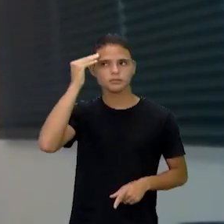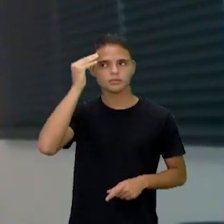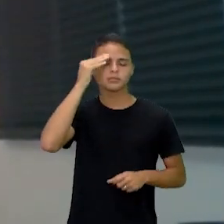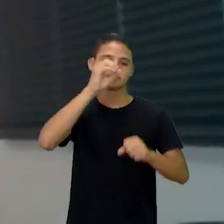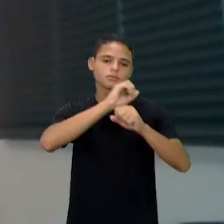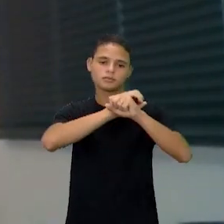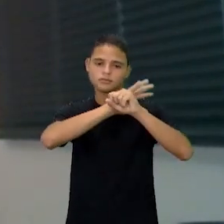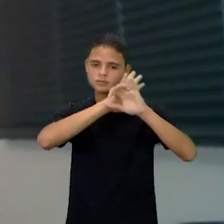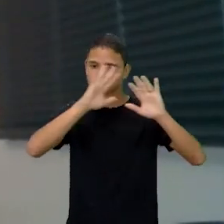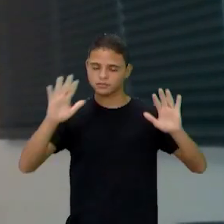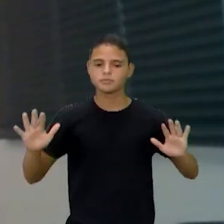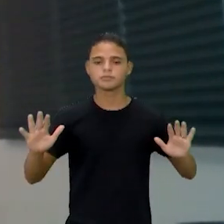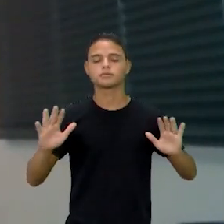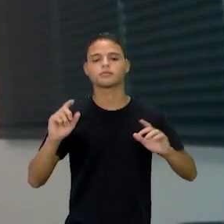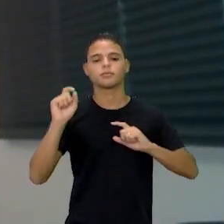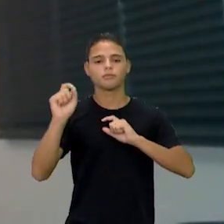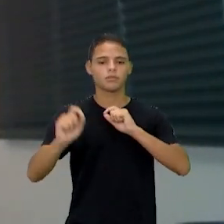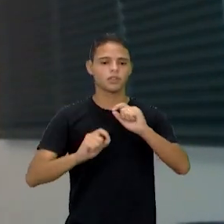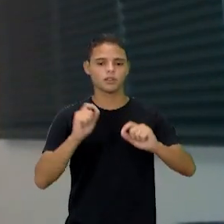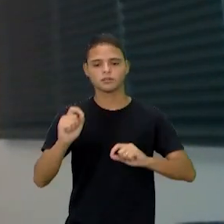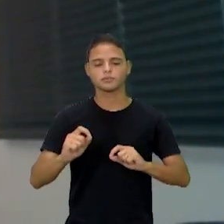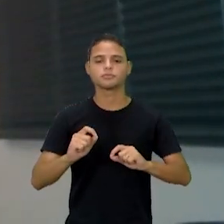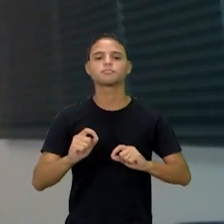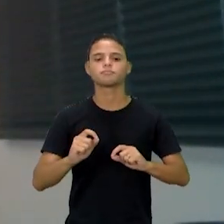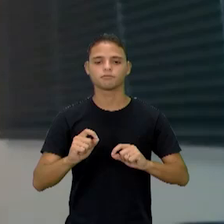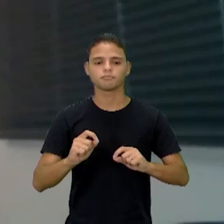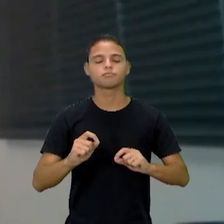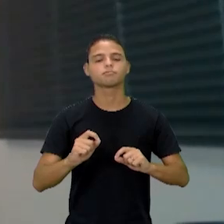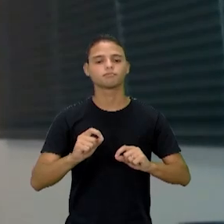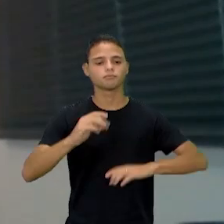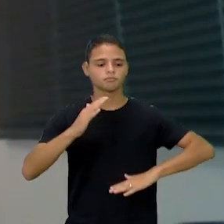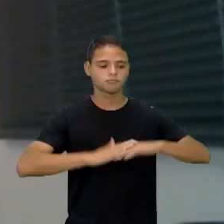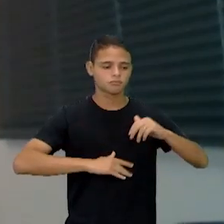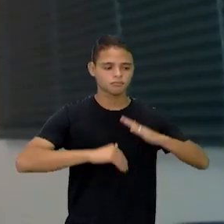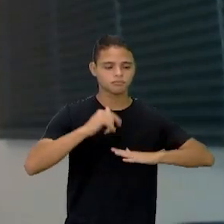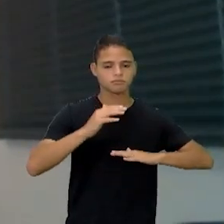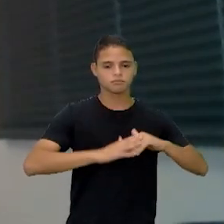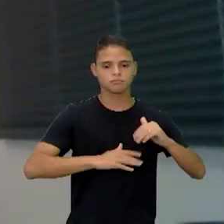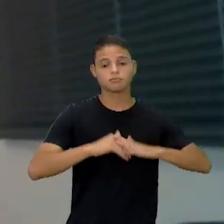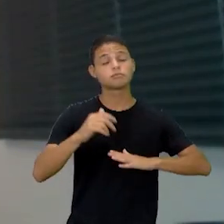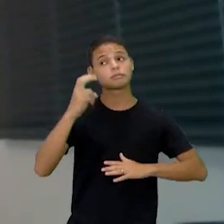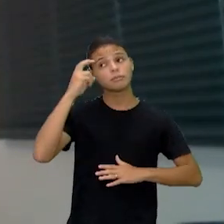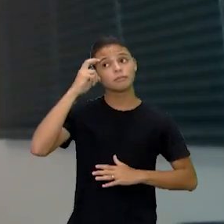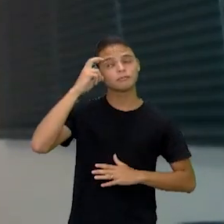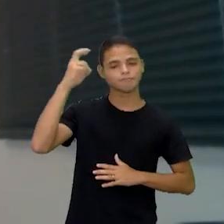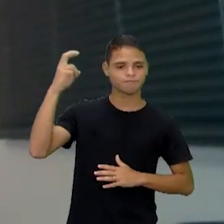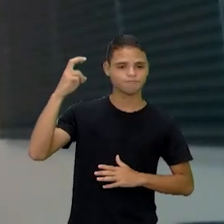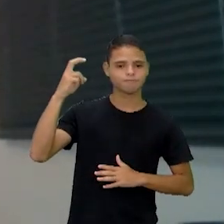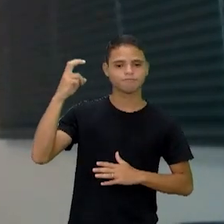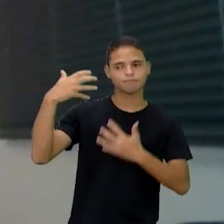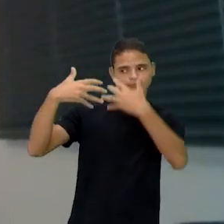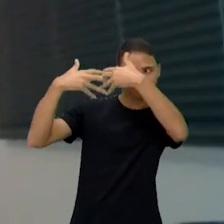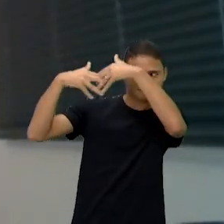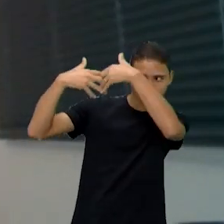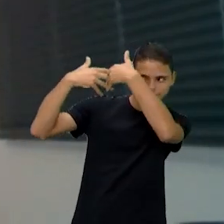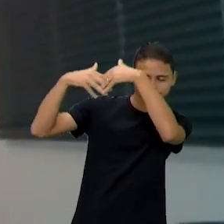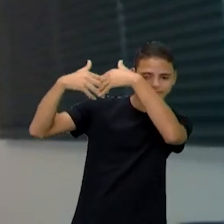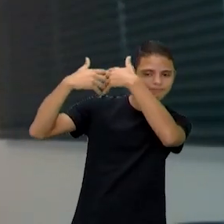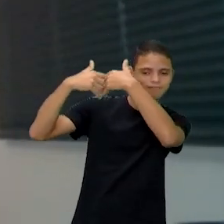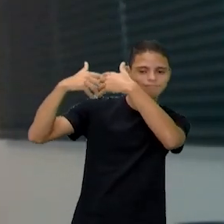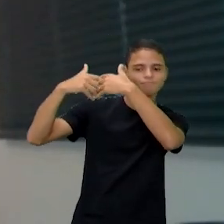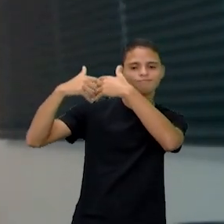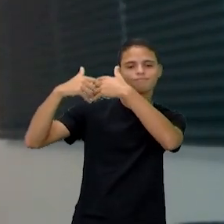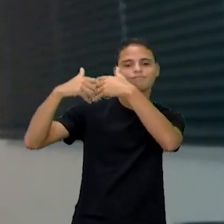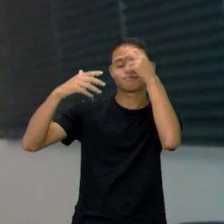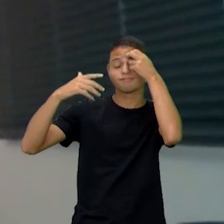dimensão toda que é essa condição das altas habilidades de superdotação. Como o Robson falou, um cérebro em ebulição, um cérebro